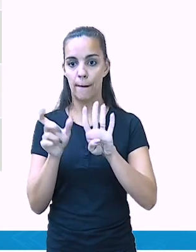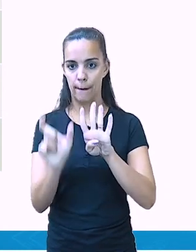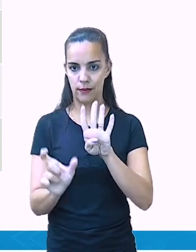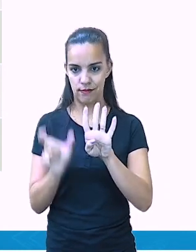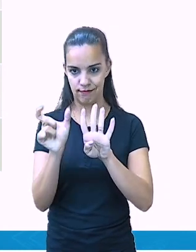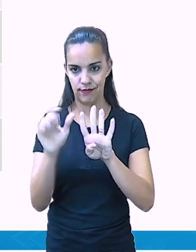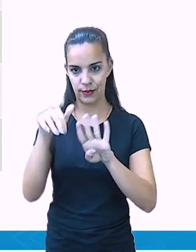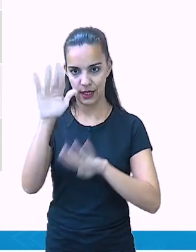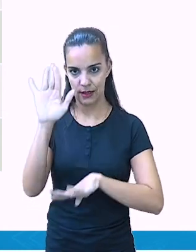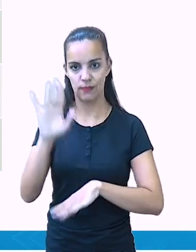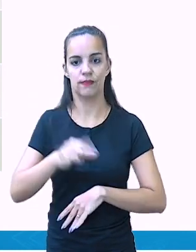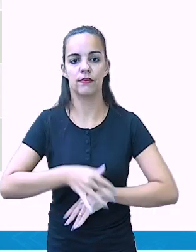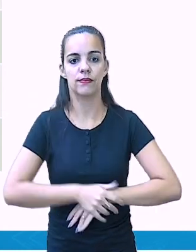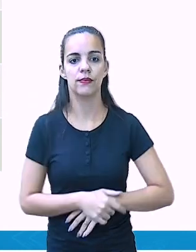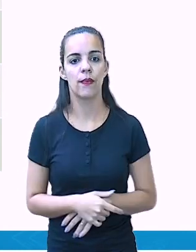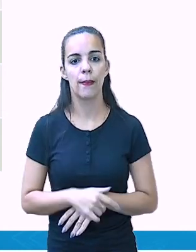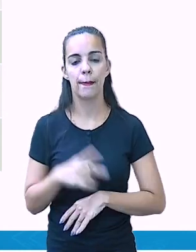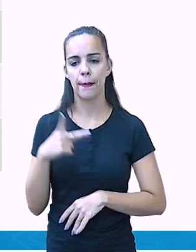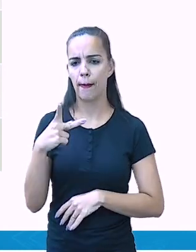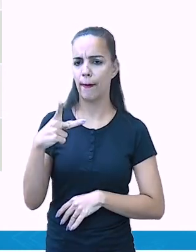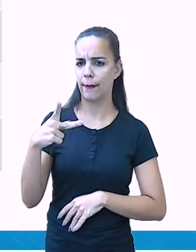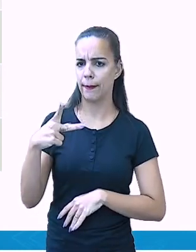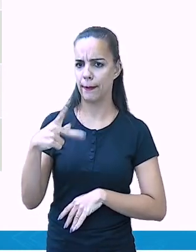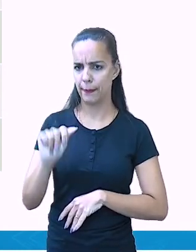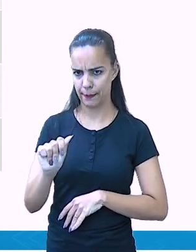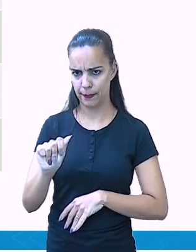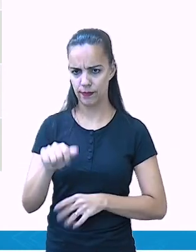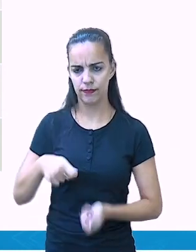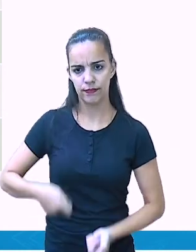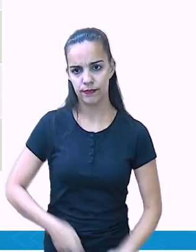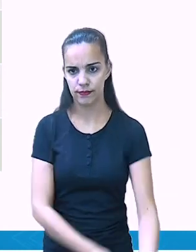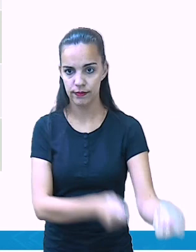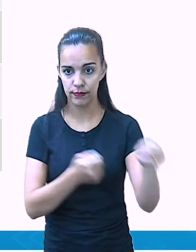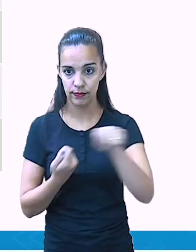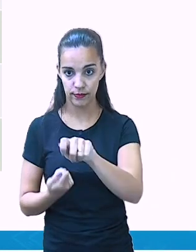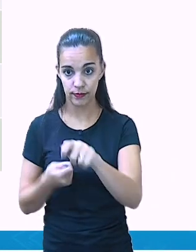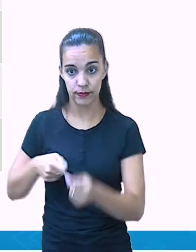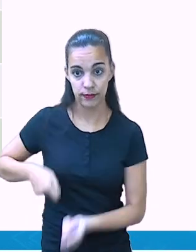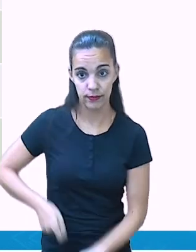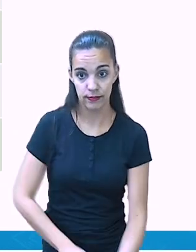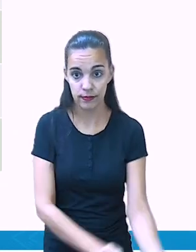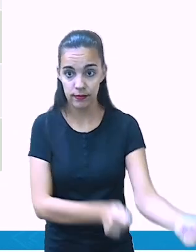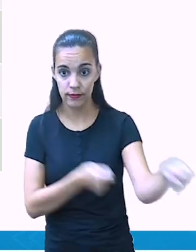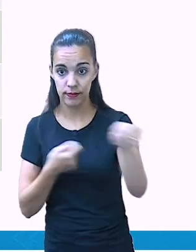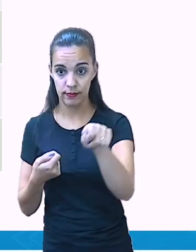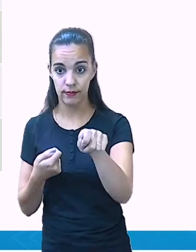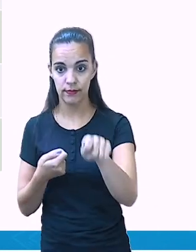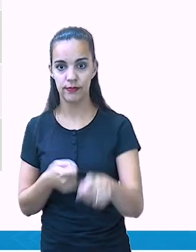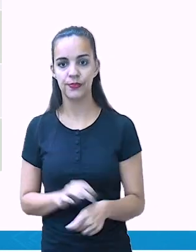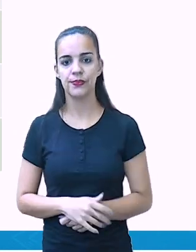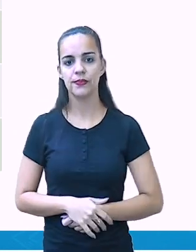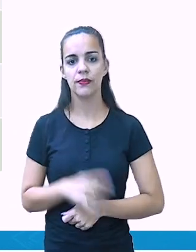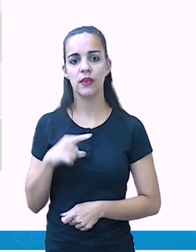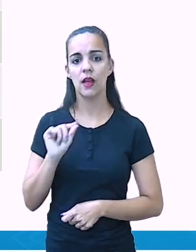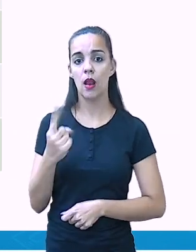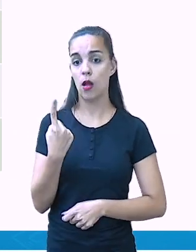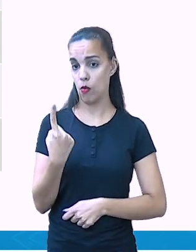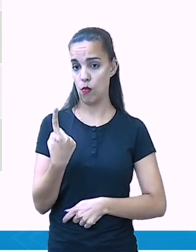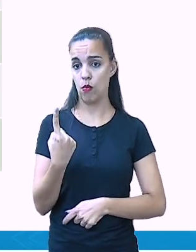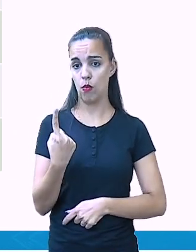lá? Pá. Vamos fazer a palavra pá, uma sílaba só. Então, uma